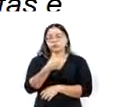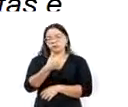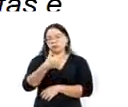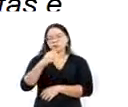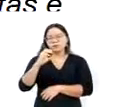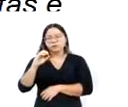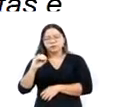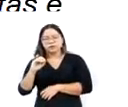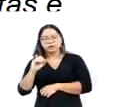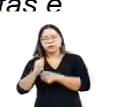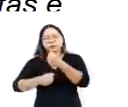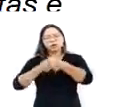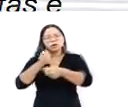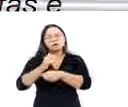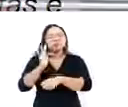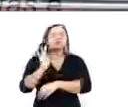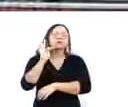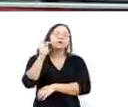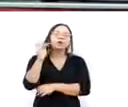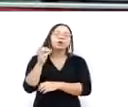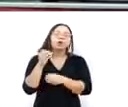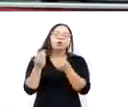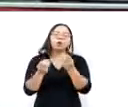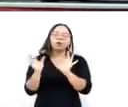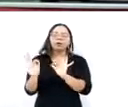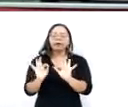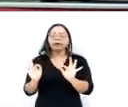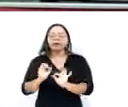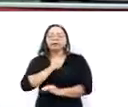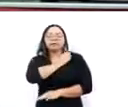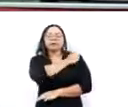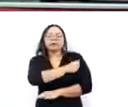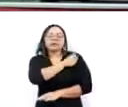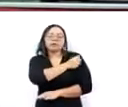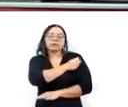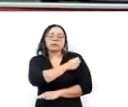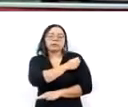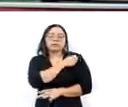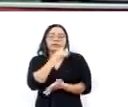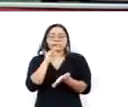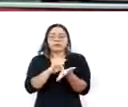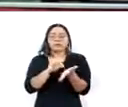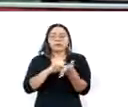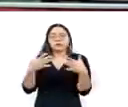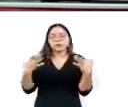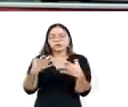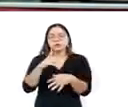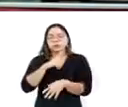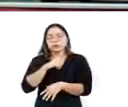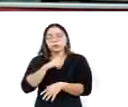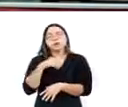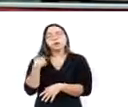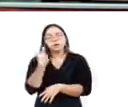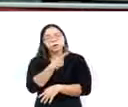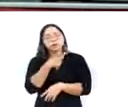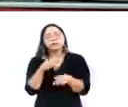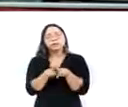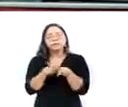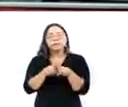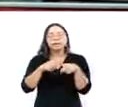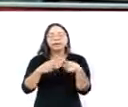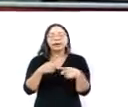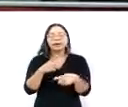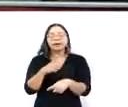Como é que a gente pode preparar nossos alunos para essa realidade que eles viverão futuramente? Claro que nós também, mas